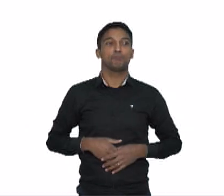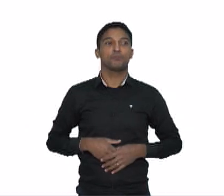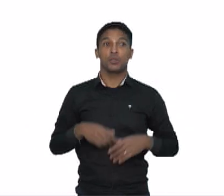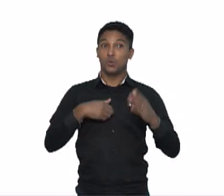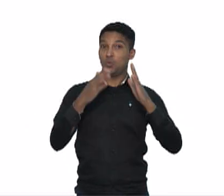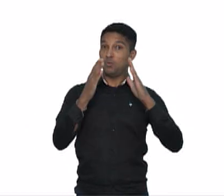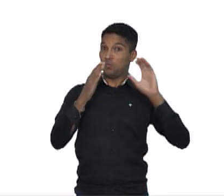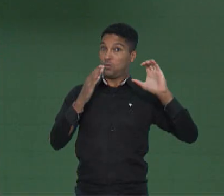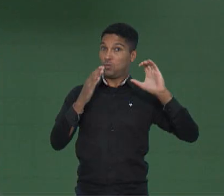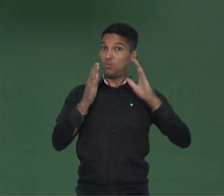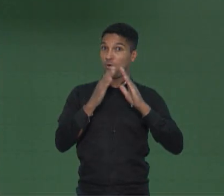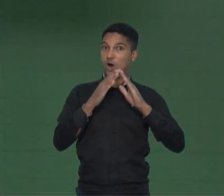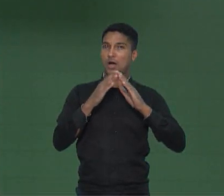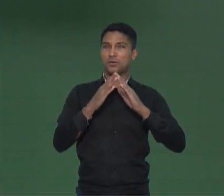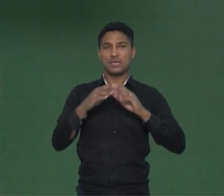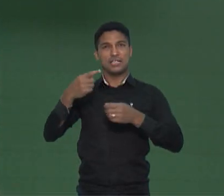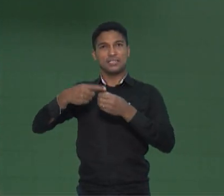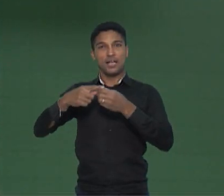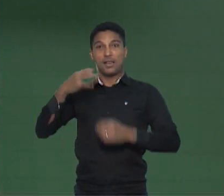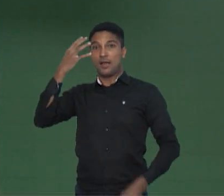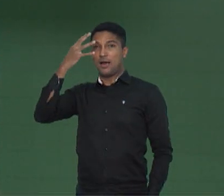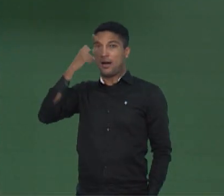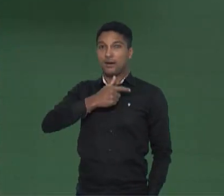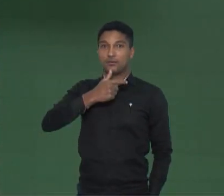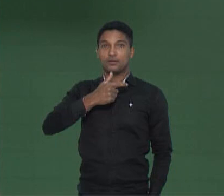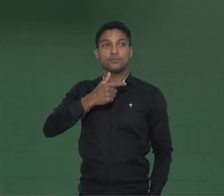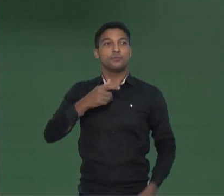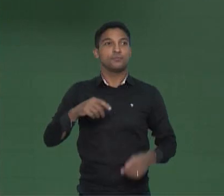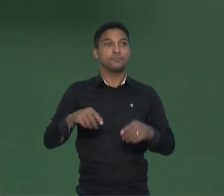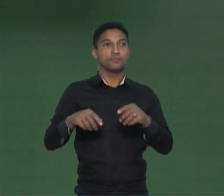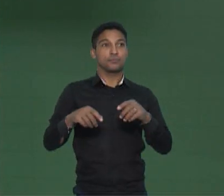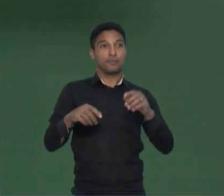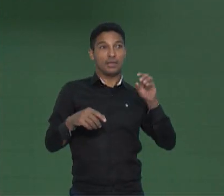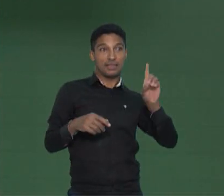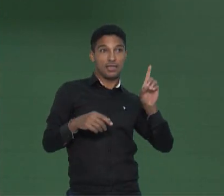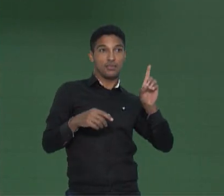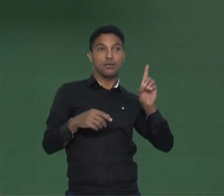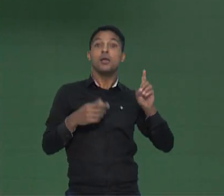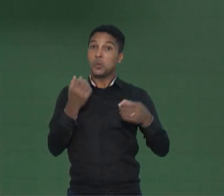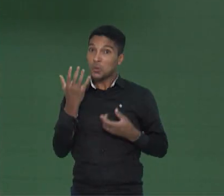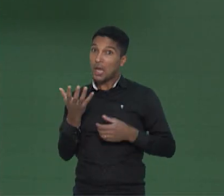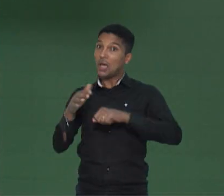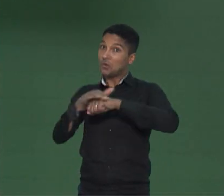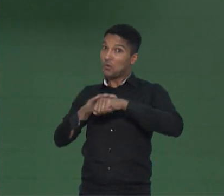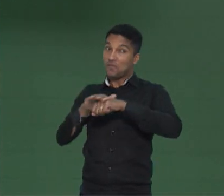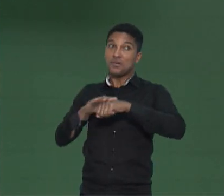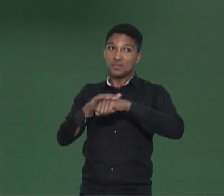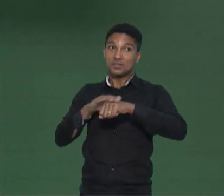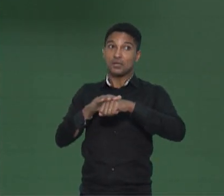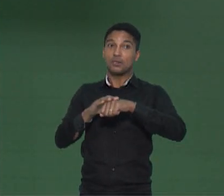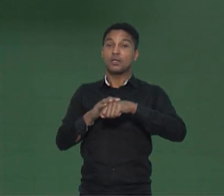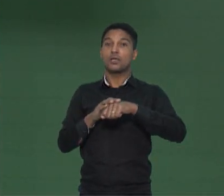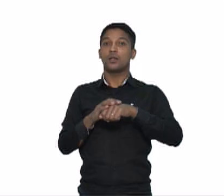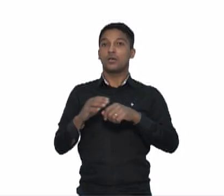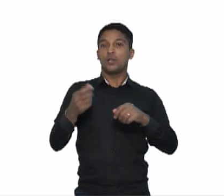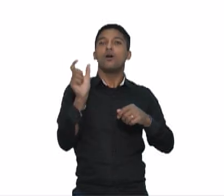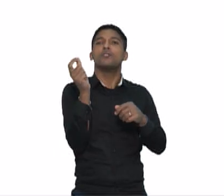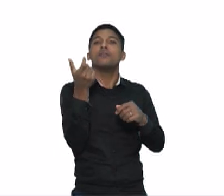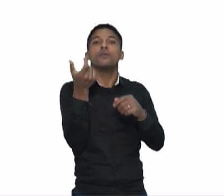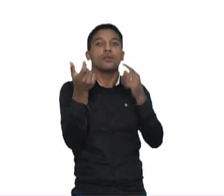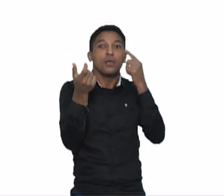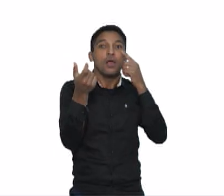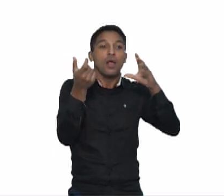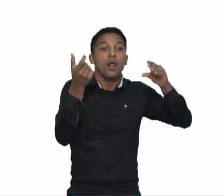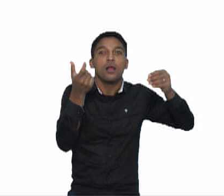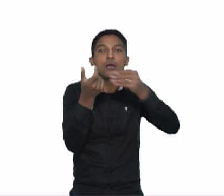transitivos, certo? Você consegue se recordar deles? Então, recorde comigo. O verbo intransitivo não